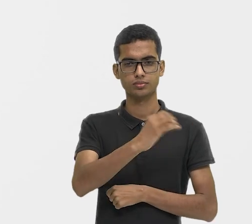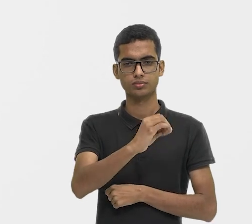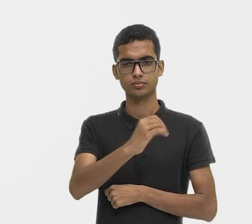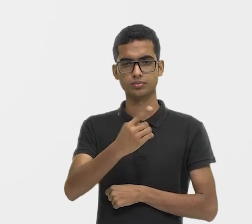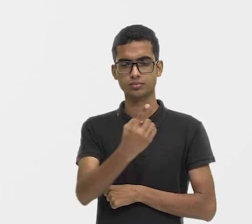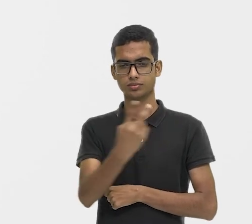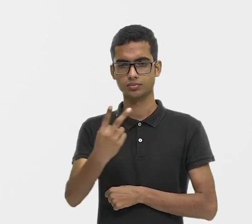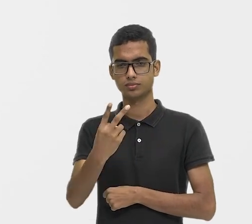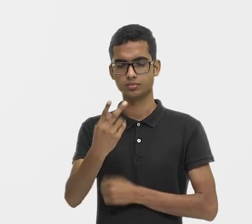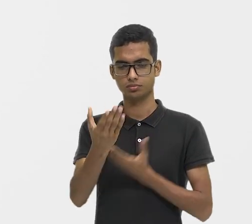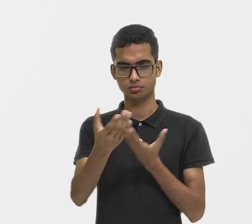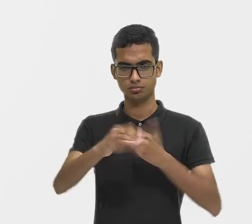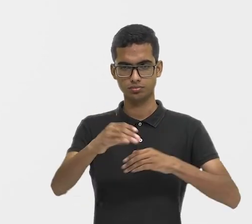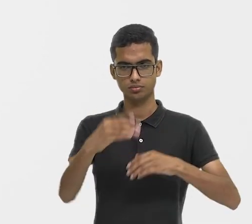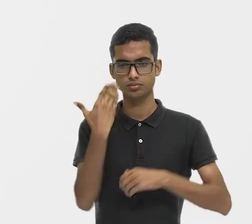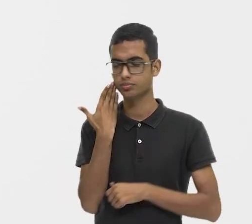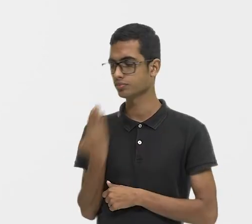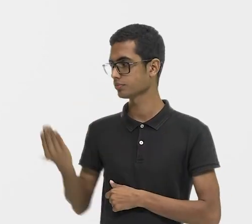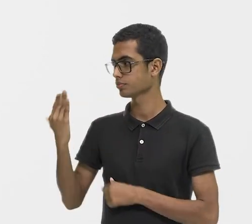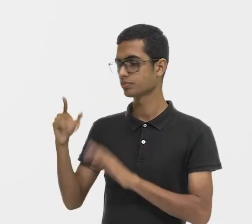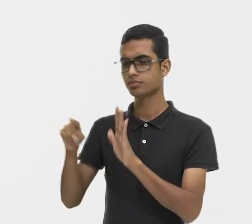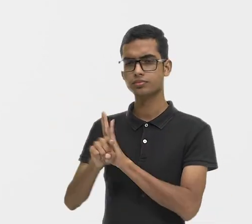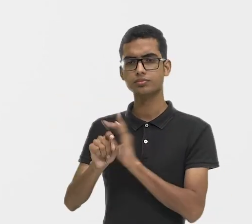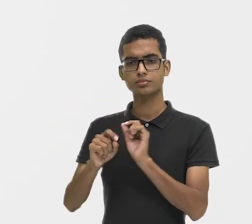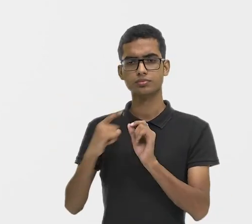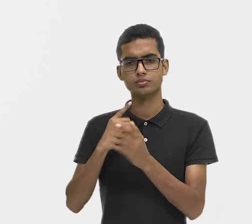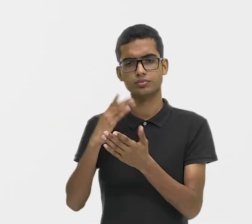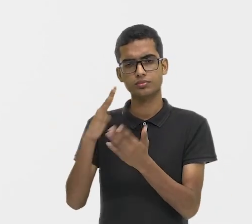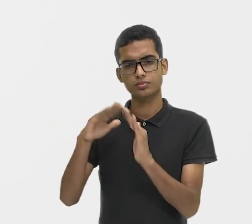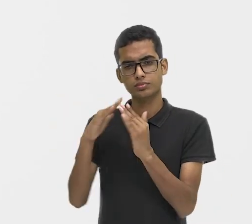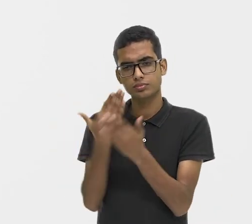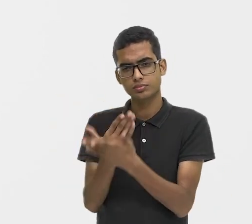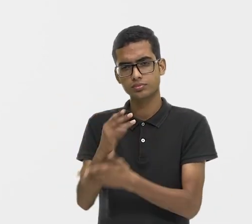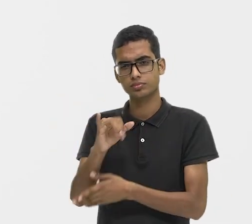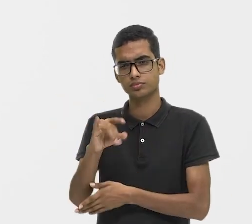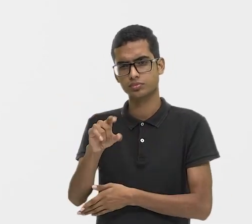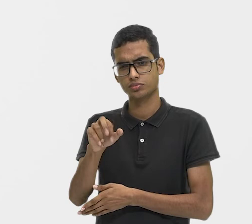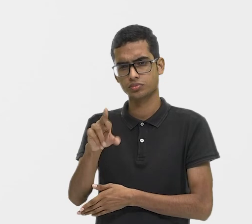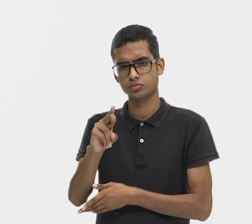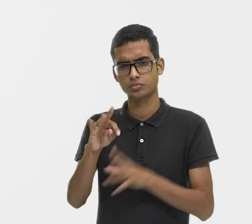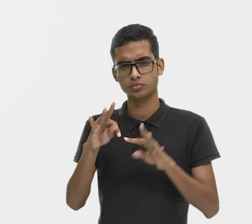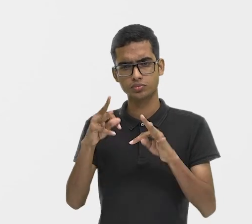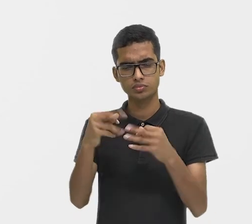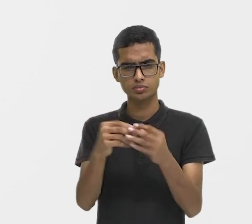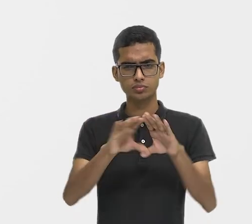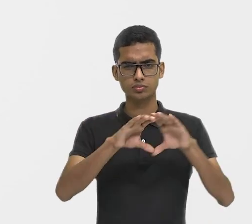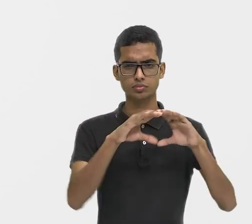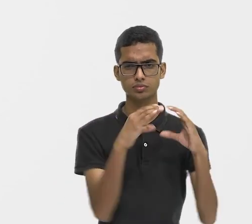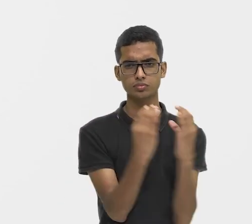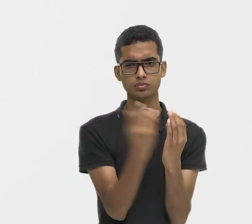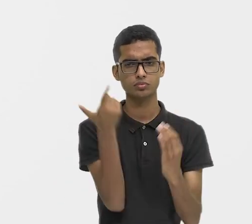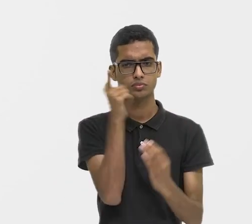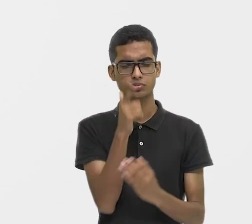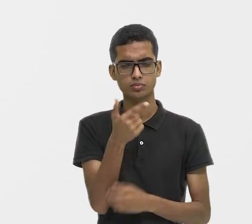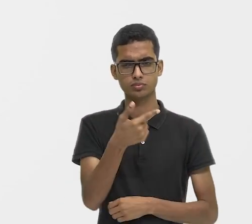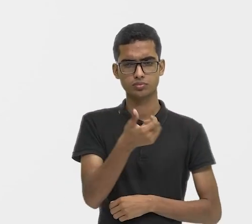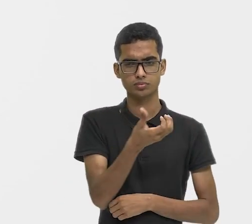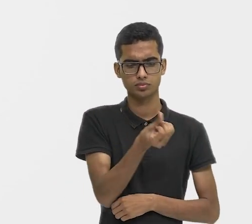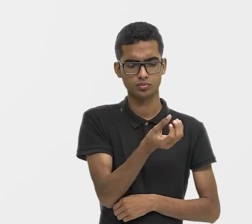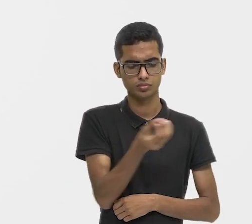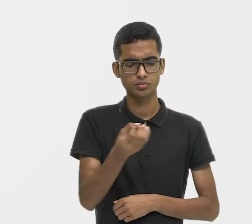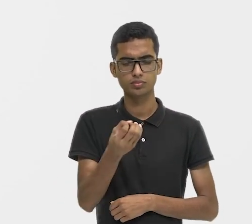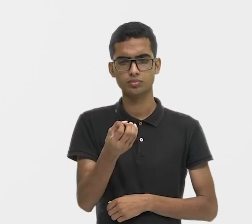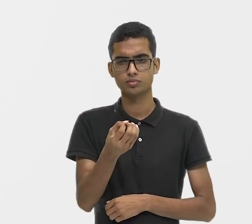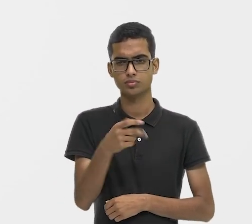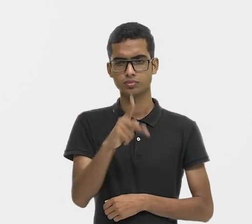né? Uma banca de concurso. Na escola em que Ícaro estuda, toda a comunidade conseguiu arrecadar